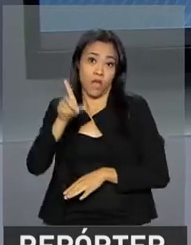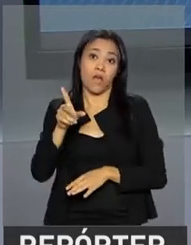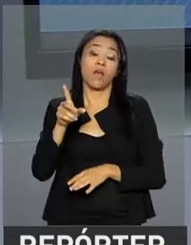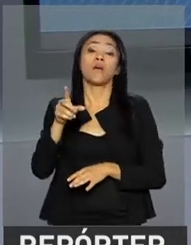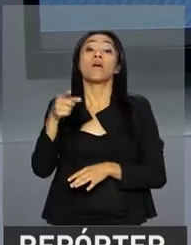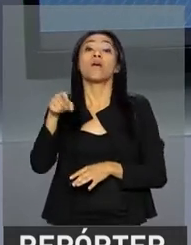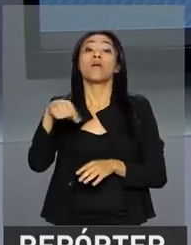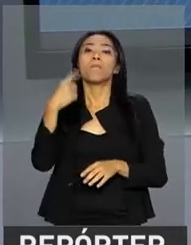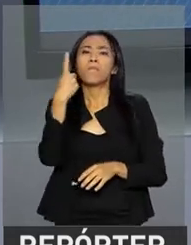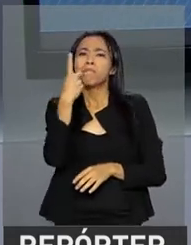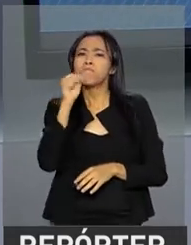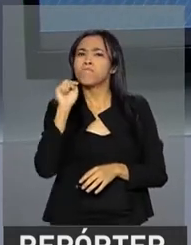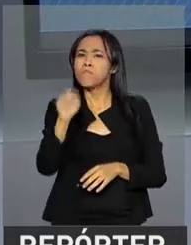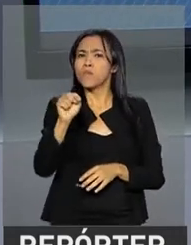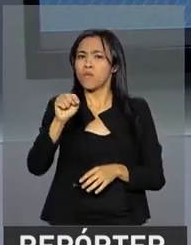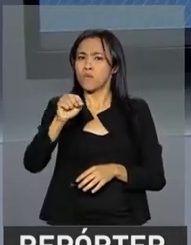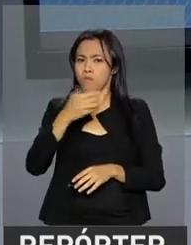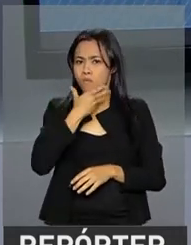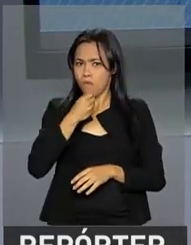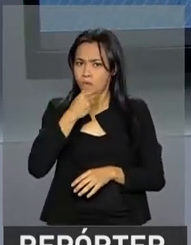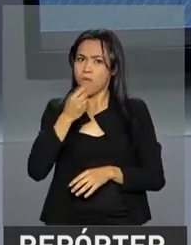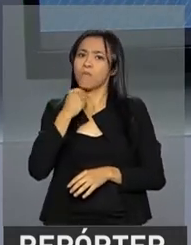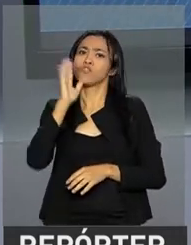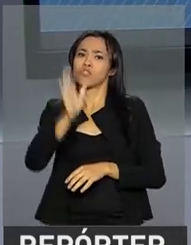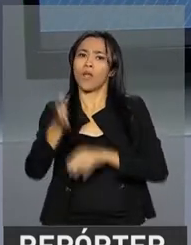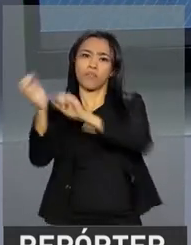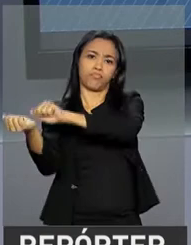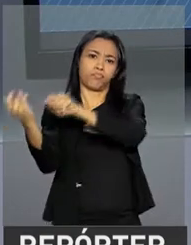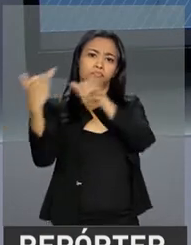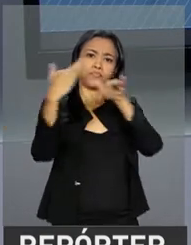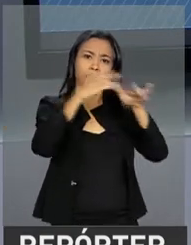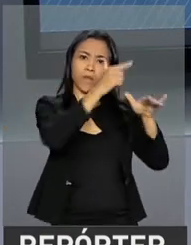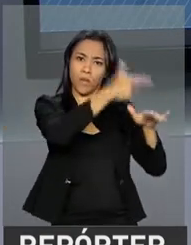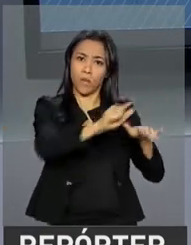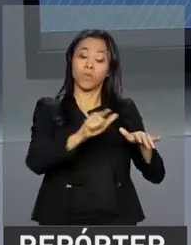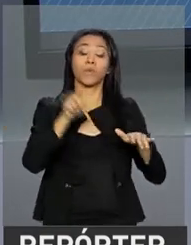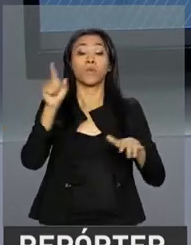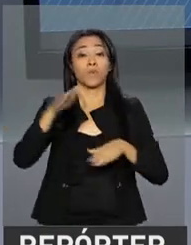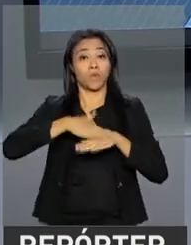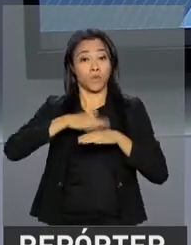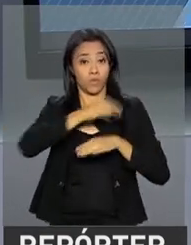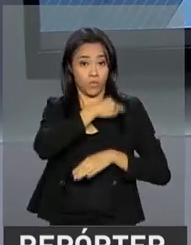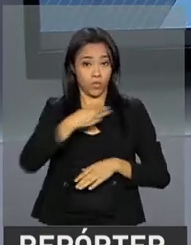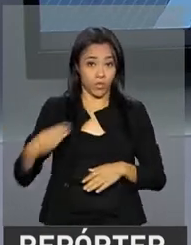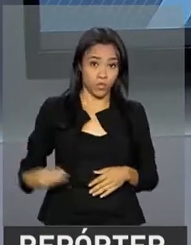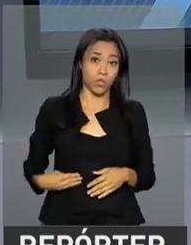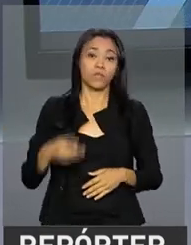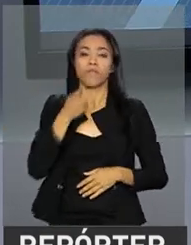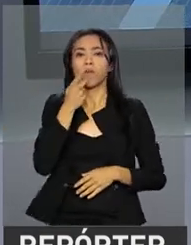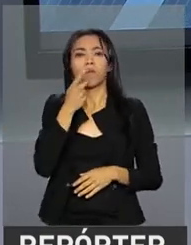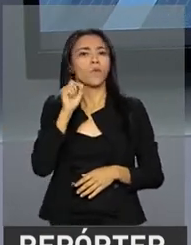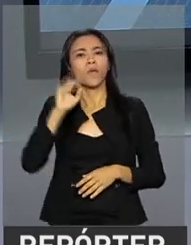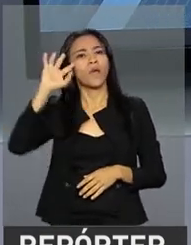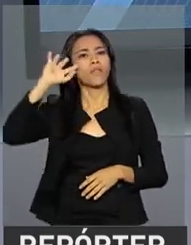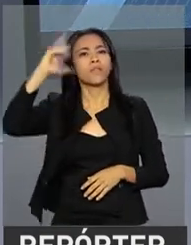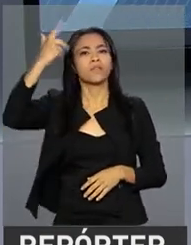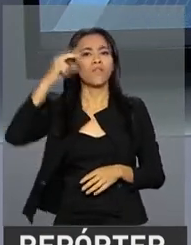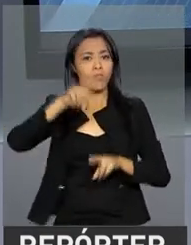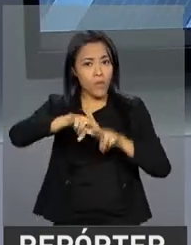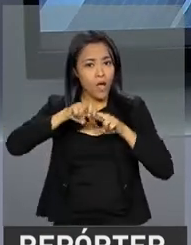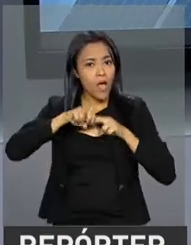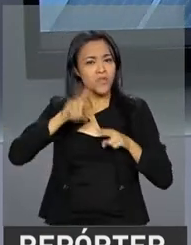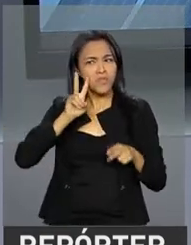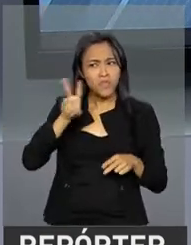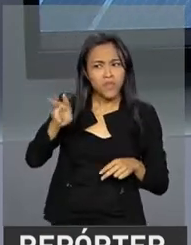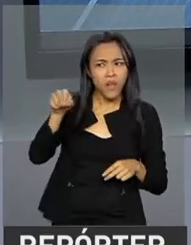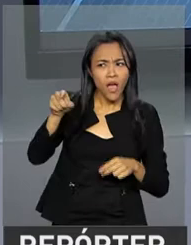1.000 homens foram retirados do local. De acordo com o ministro da Defesa, Raul Jungmann, a decisão foi tomada após a